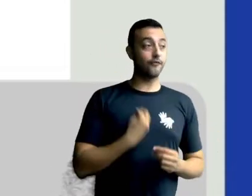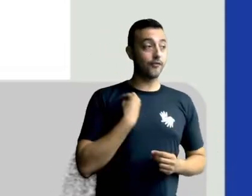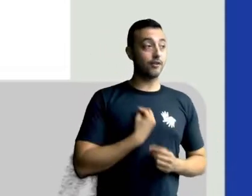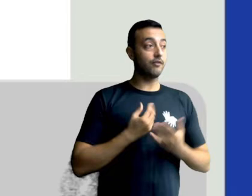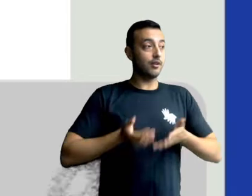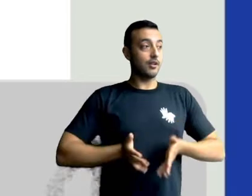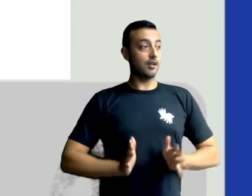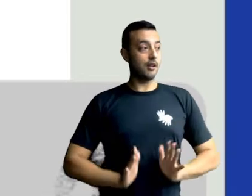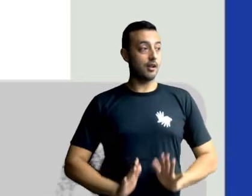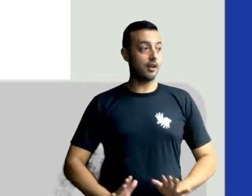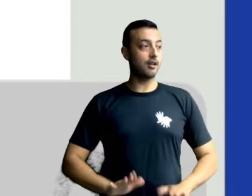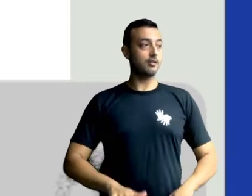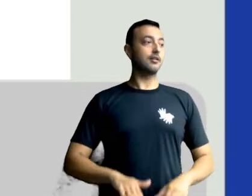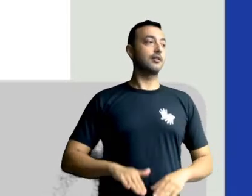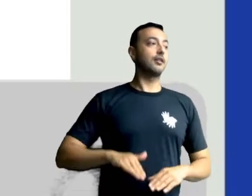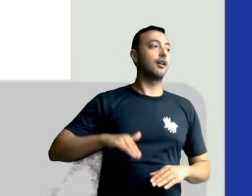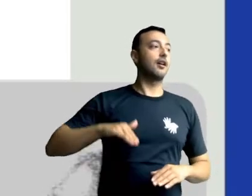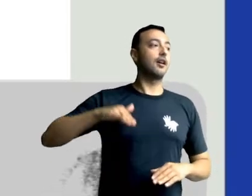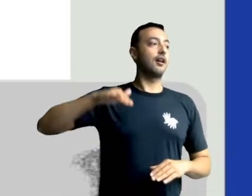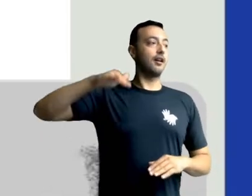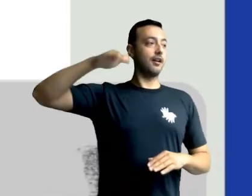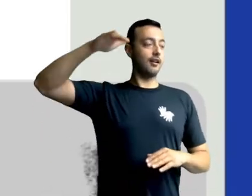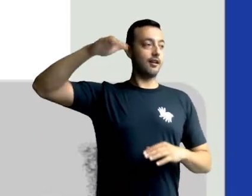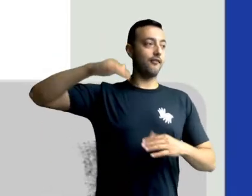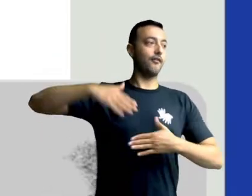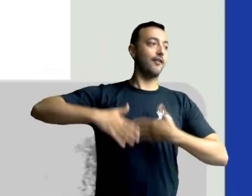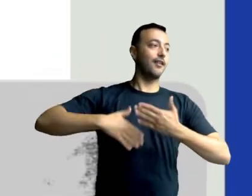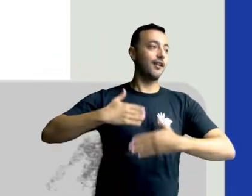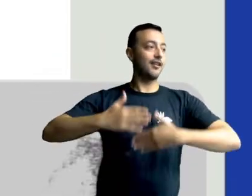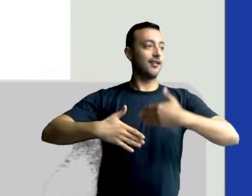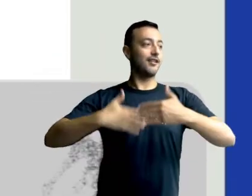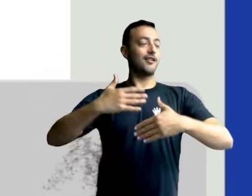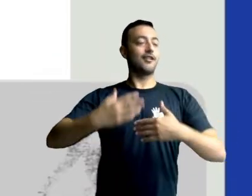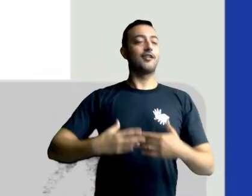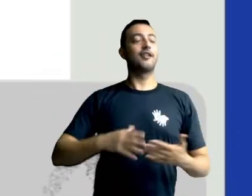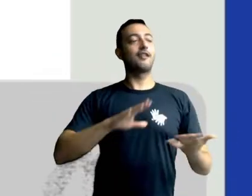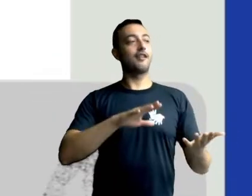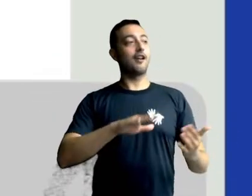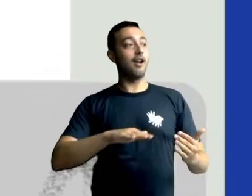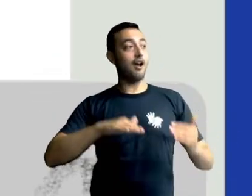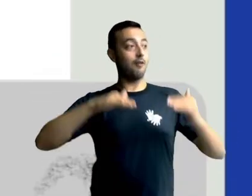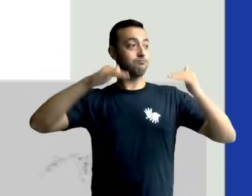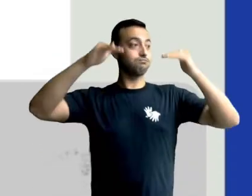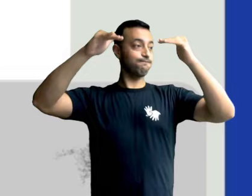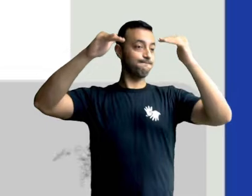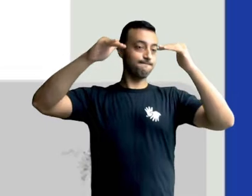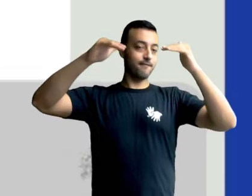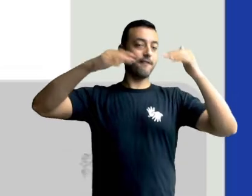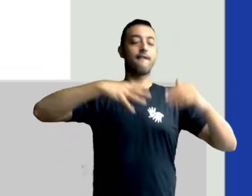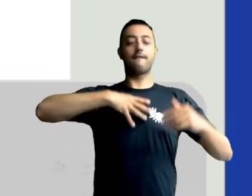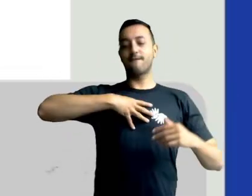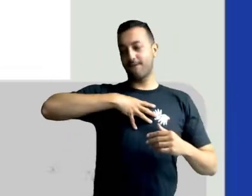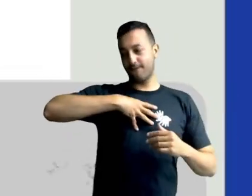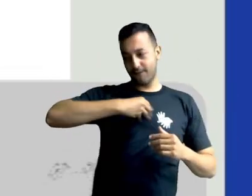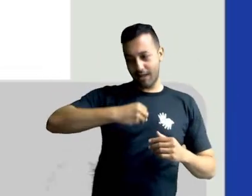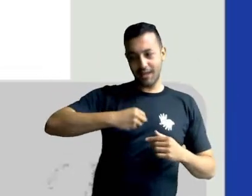vivo nasce, cresce, se desenvolve, vira adulto,